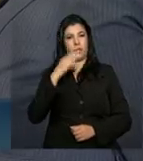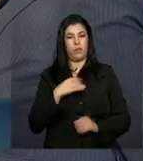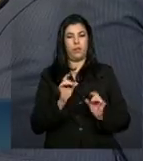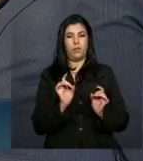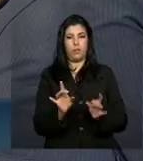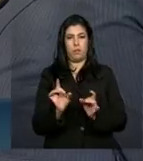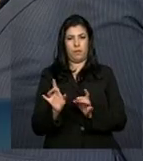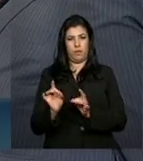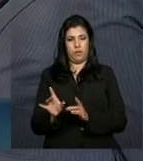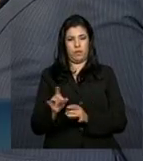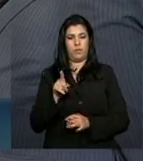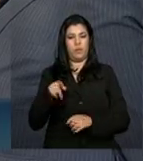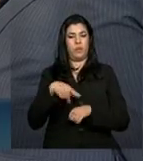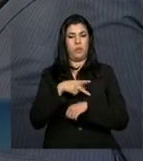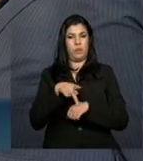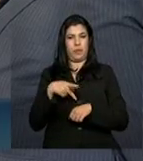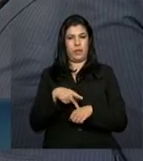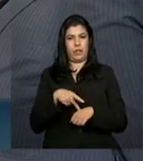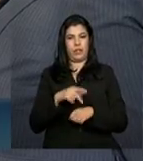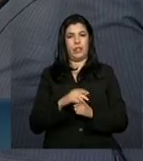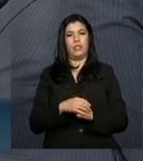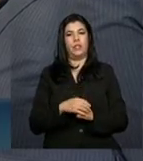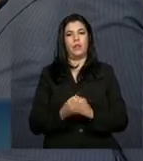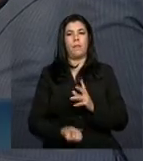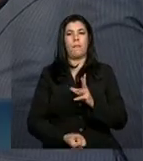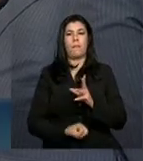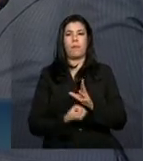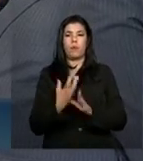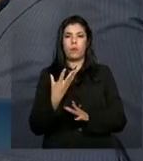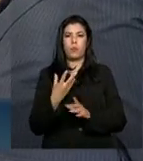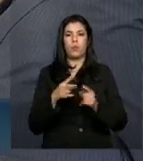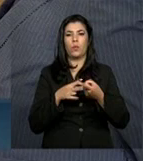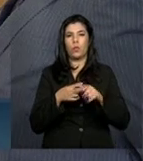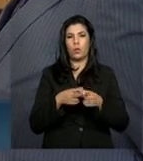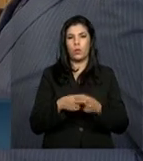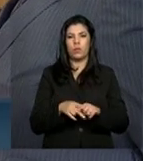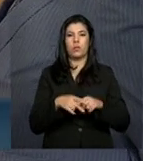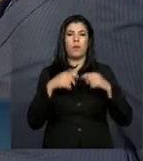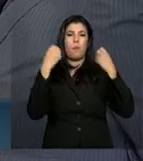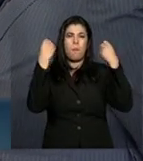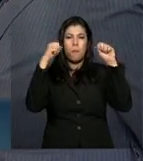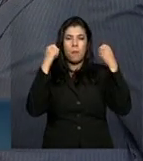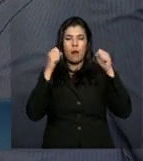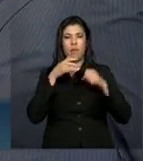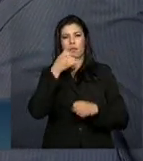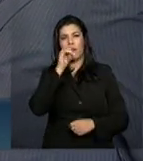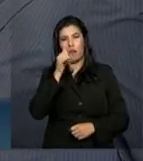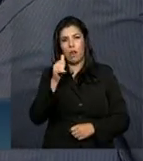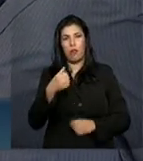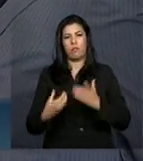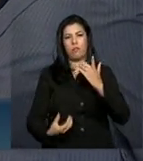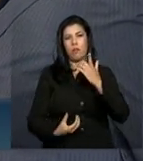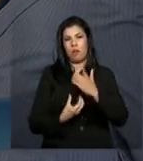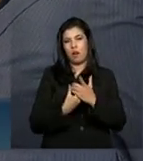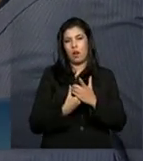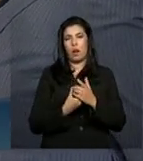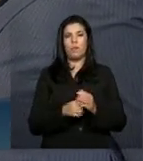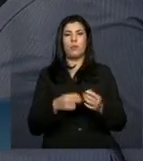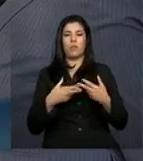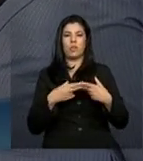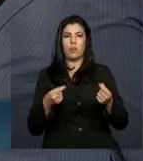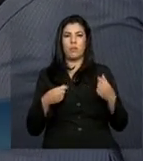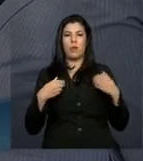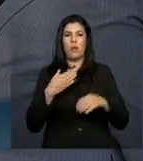Estônia principalmente produtos manufaturados, como máquinas elétricas, armas e munições, além de peles